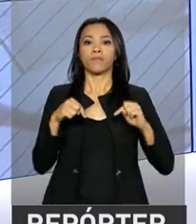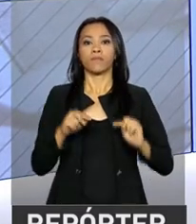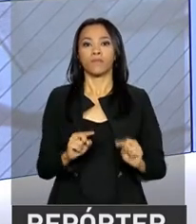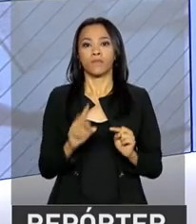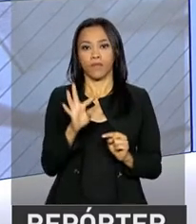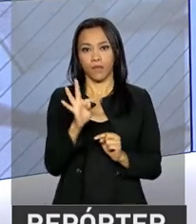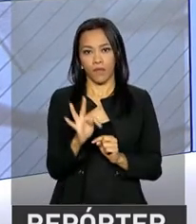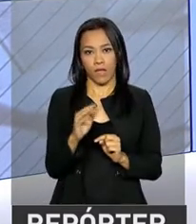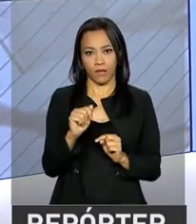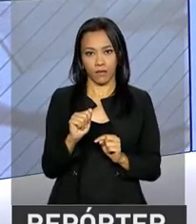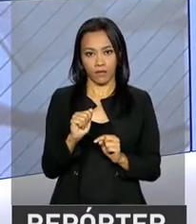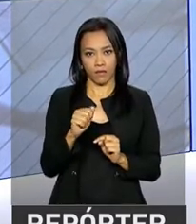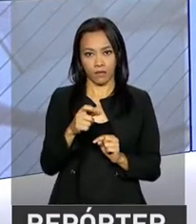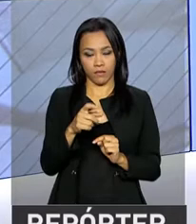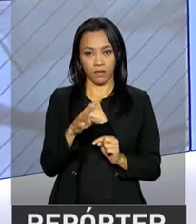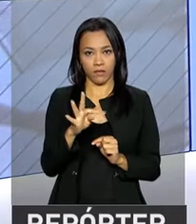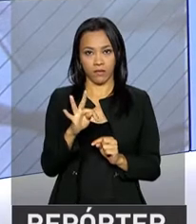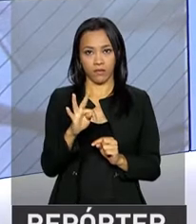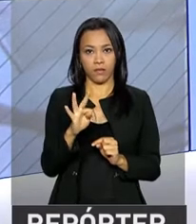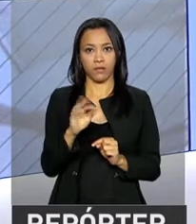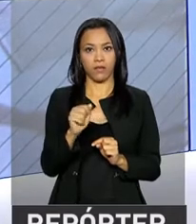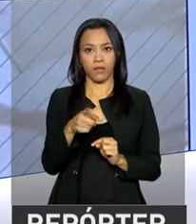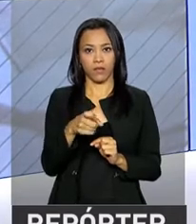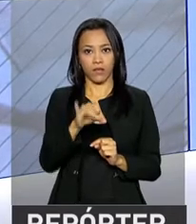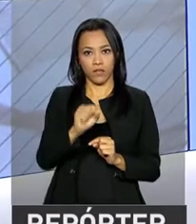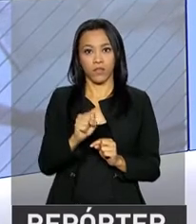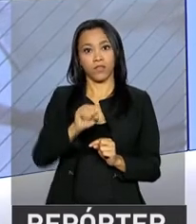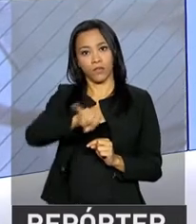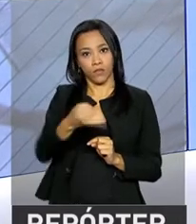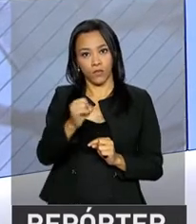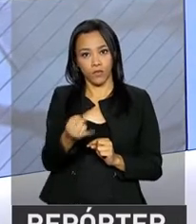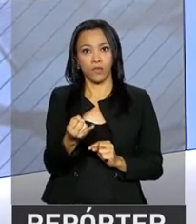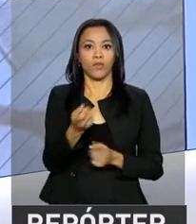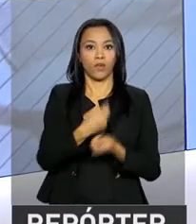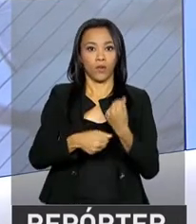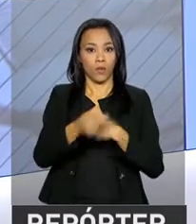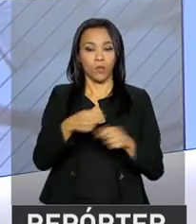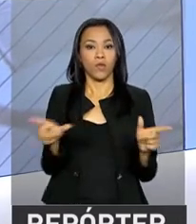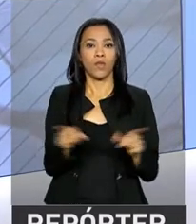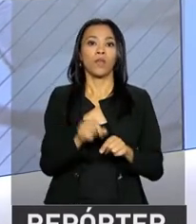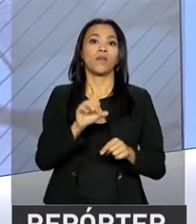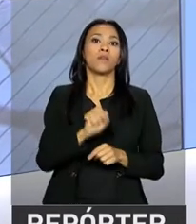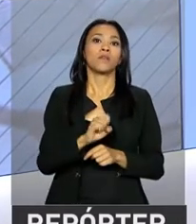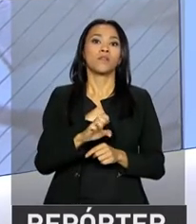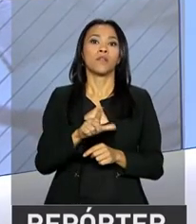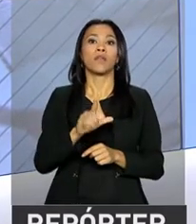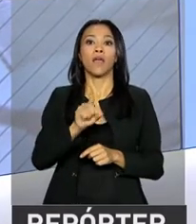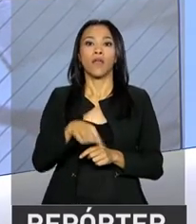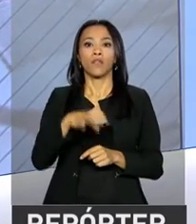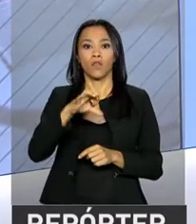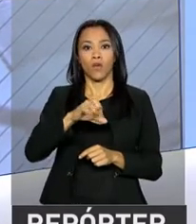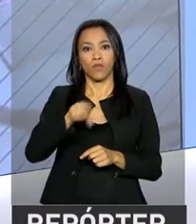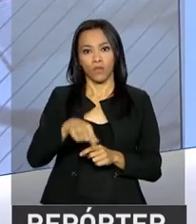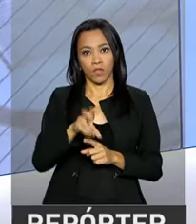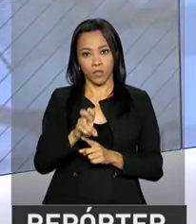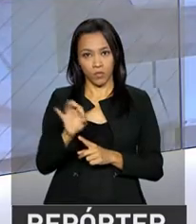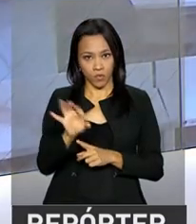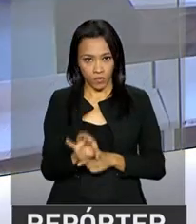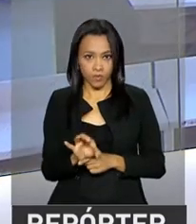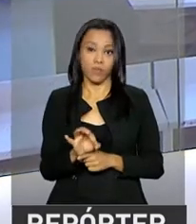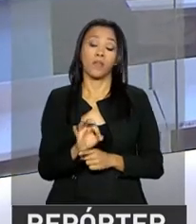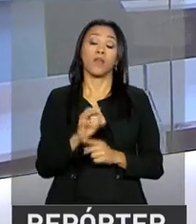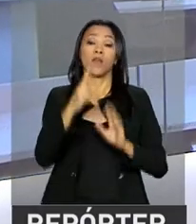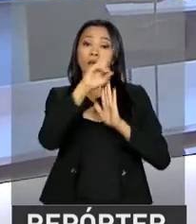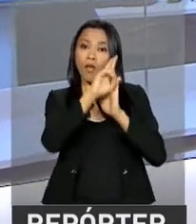básica de juros da economia a selic a previsão é de nove e meio por cento ao ano lembrando que o boletim focus